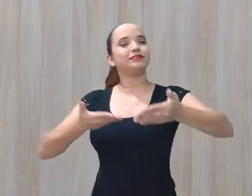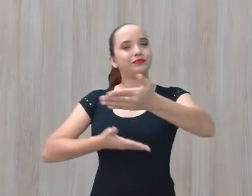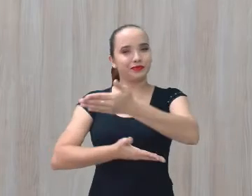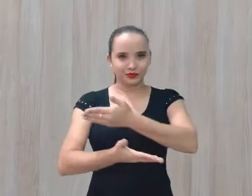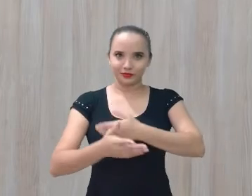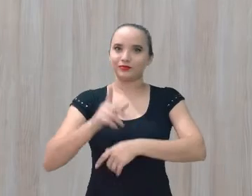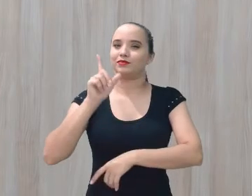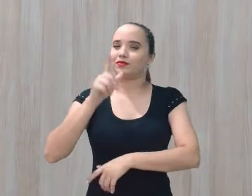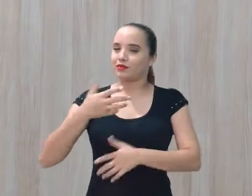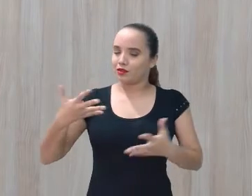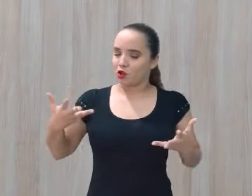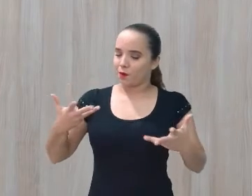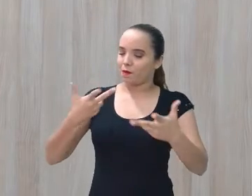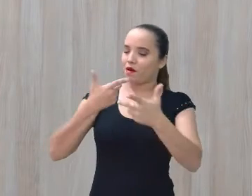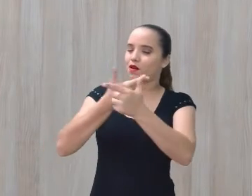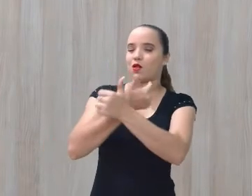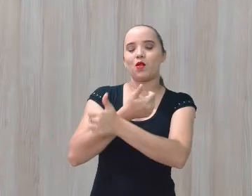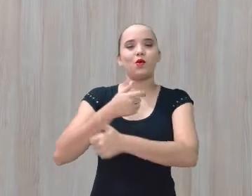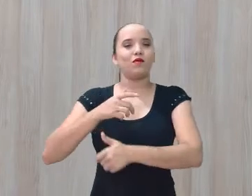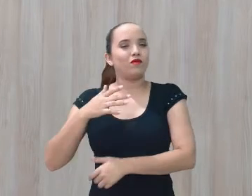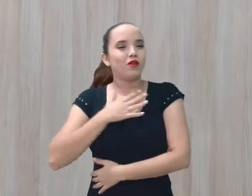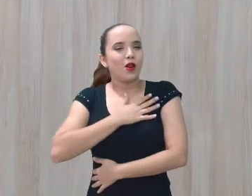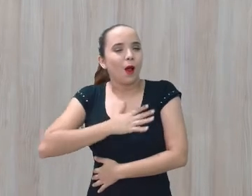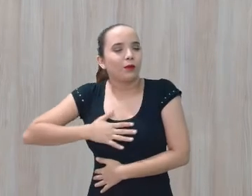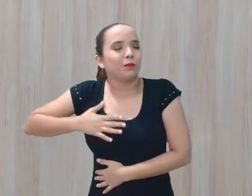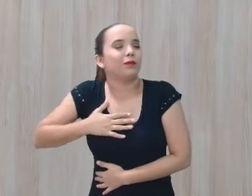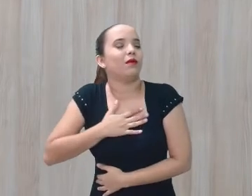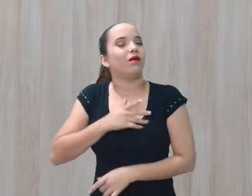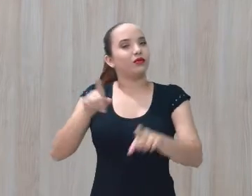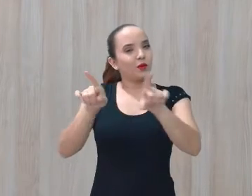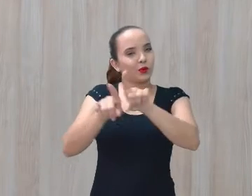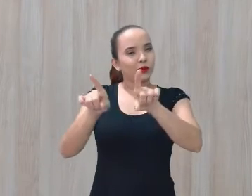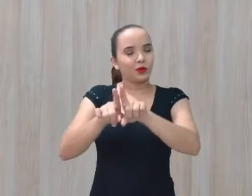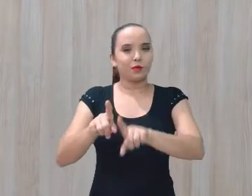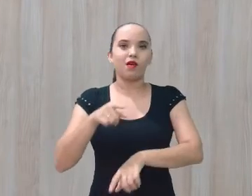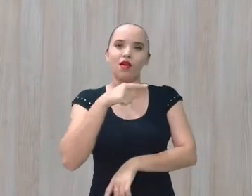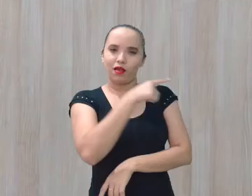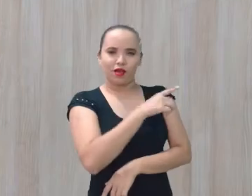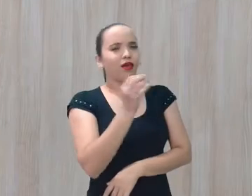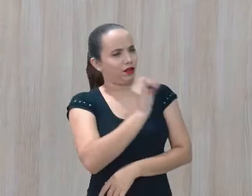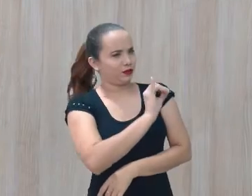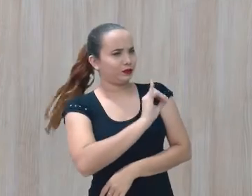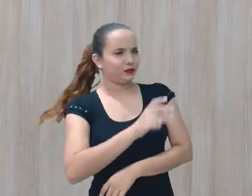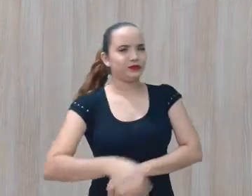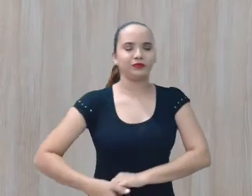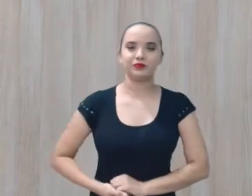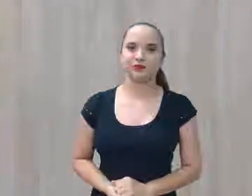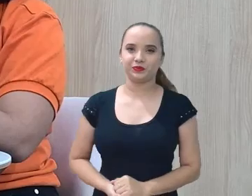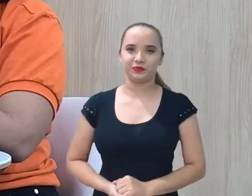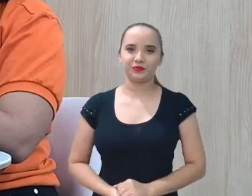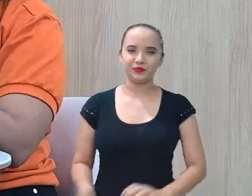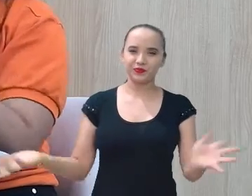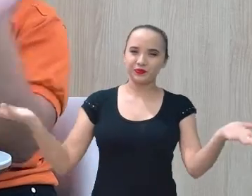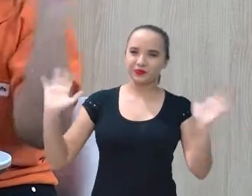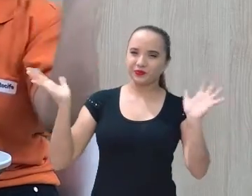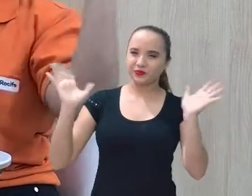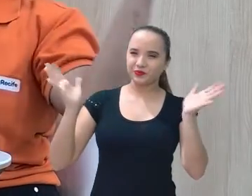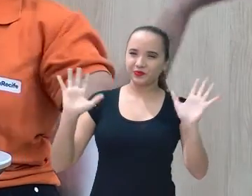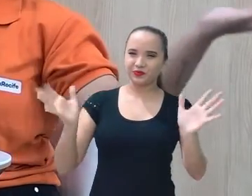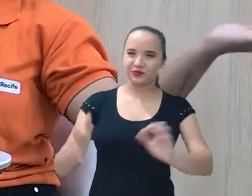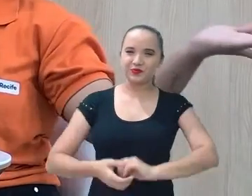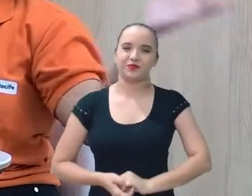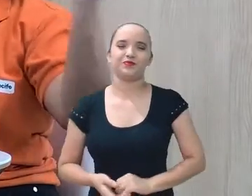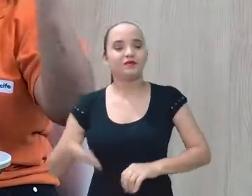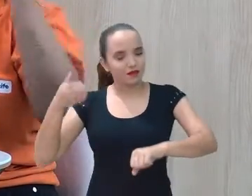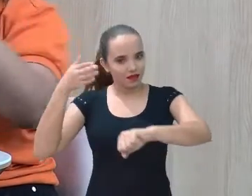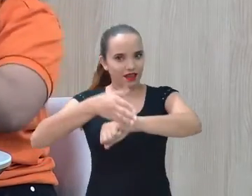maravilhosa e gostosa com vocês. Então se conecta aí, ela vai dar um alô antes, tá? Olá, sexto ano.